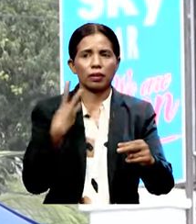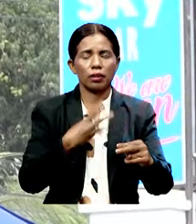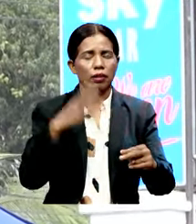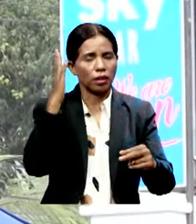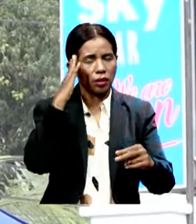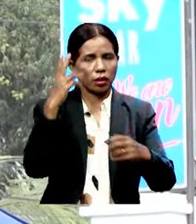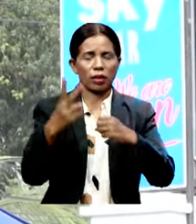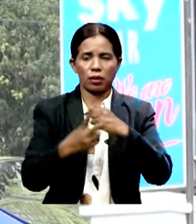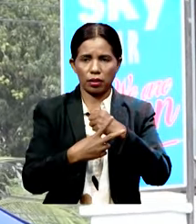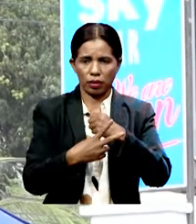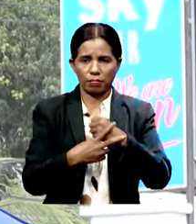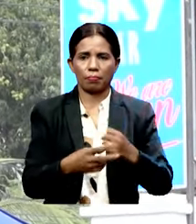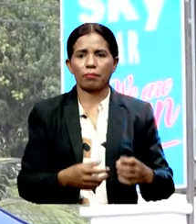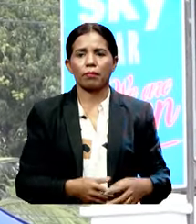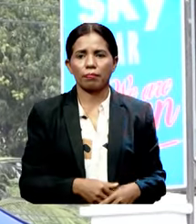RAI.